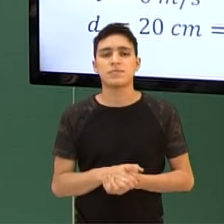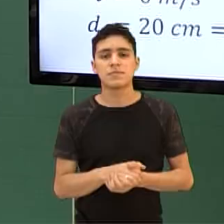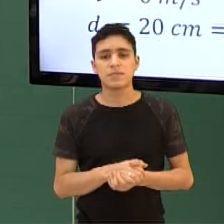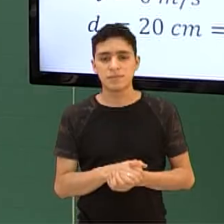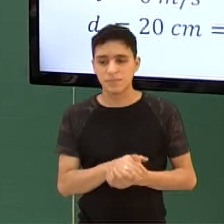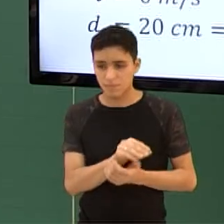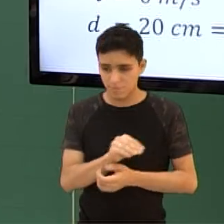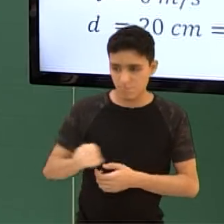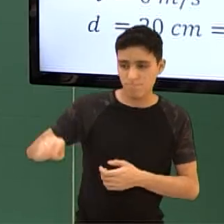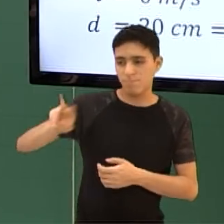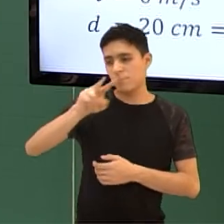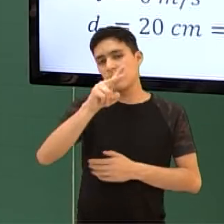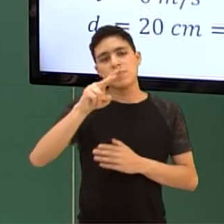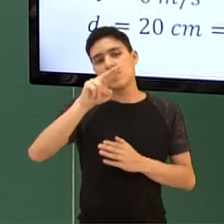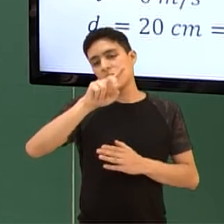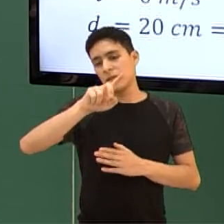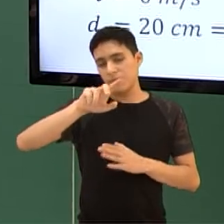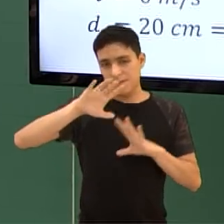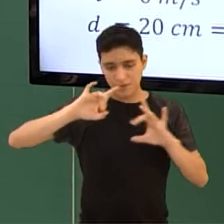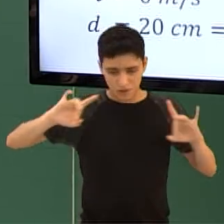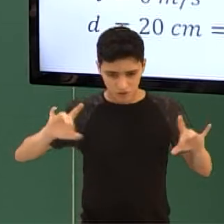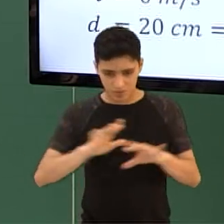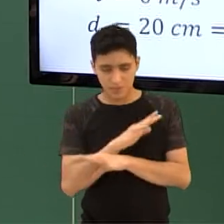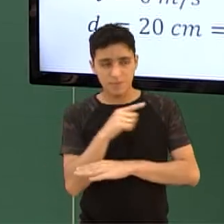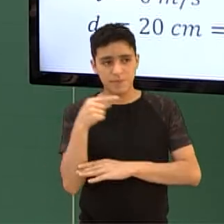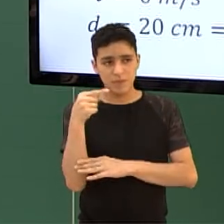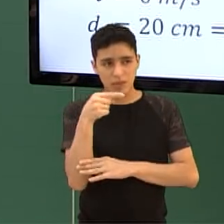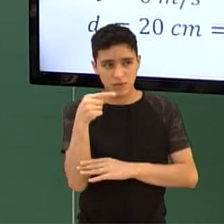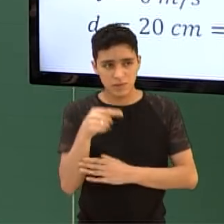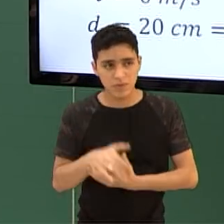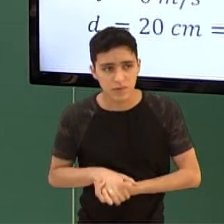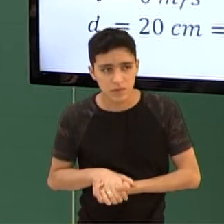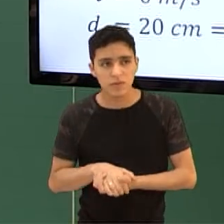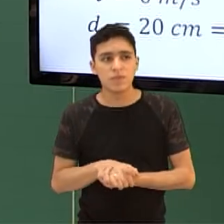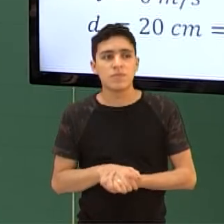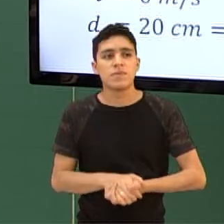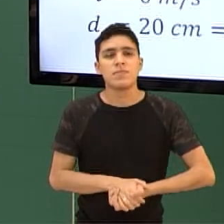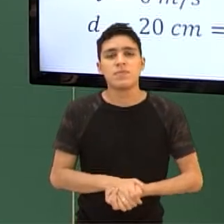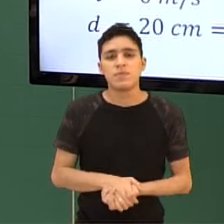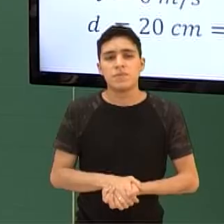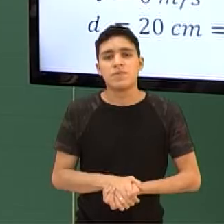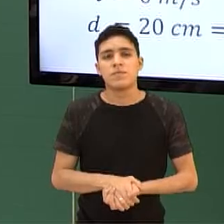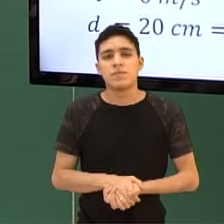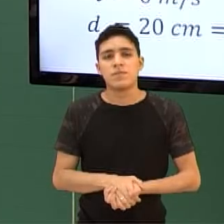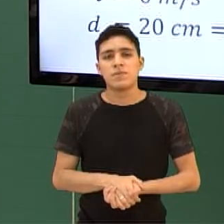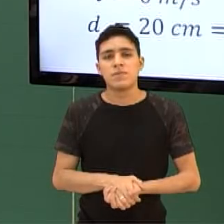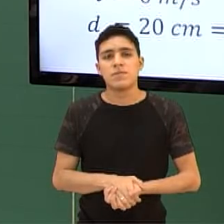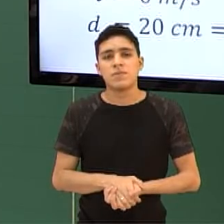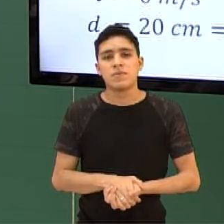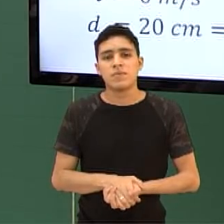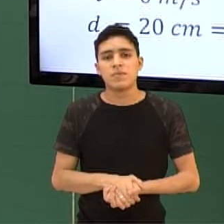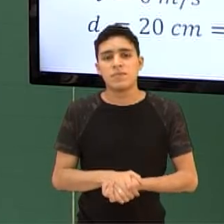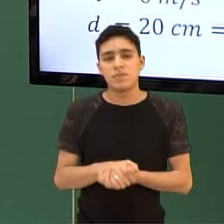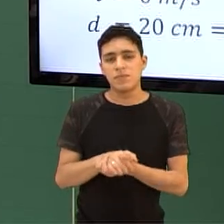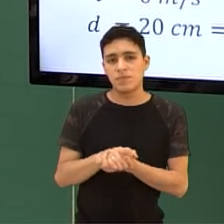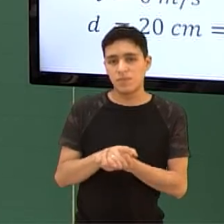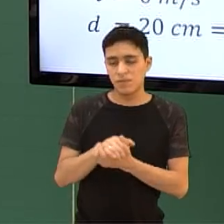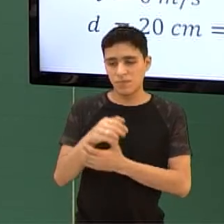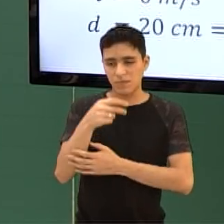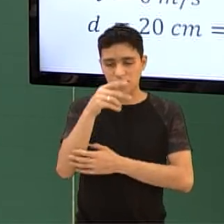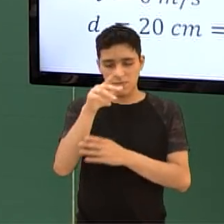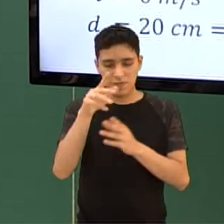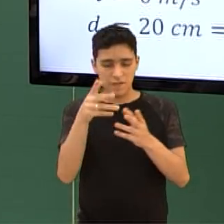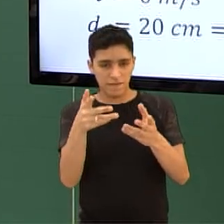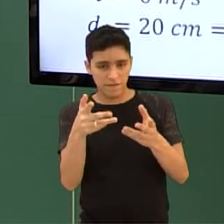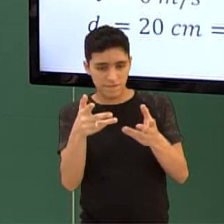elevado ao quadrado, tudo isso sobre 2, menos a... Desculpa, acabei cometendo um erro aqui. Velocidade